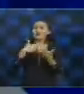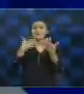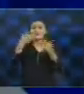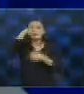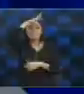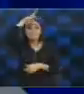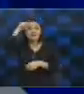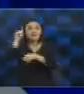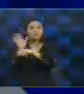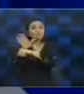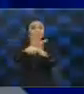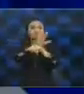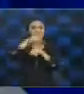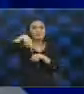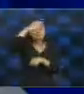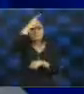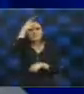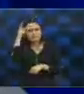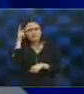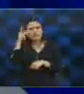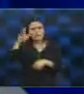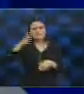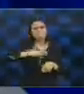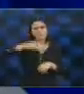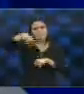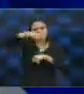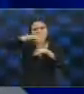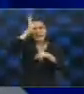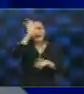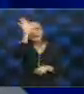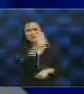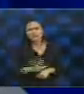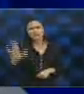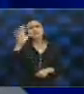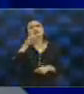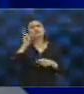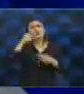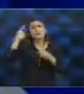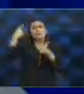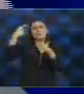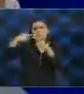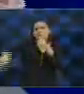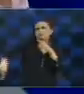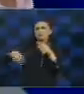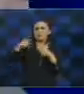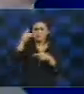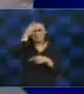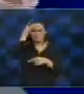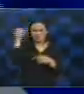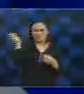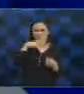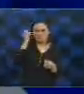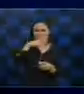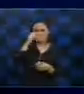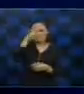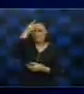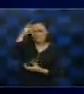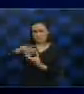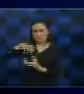nossa gente, a favor do nosso povo, a favor do meu país e a favor de que a gente não permita aventuras mal assessoradas por pessoas mais